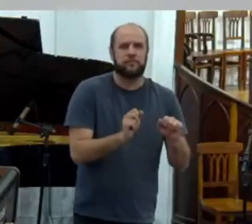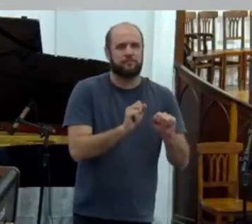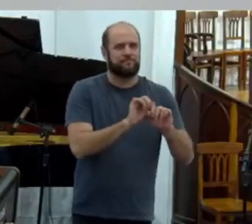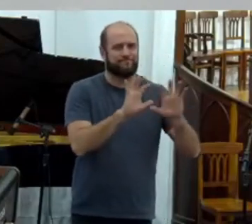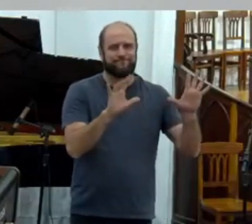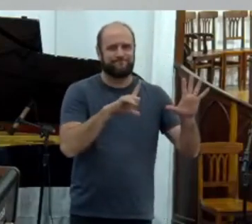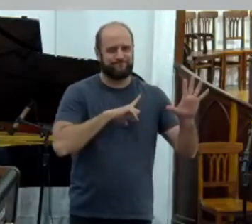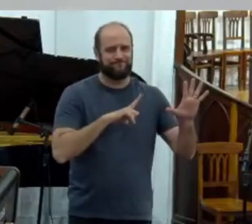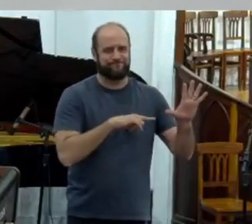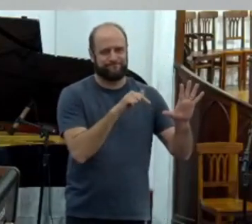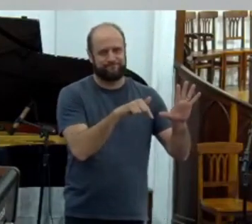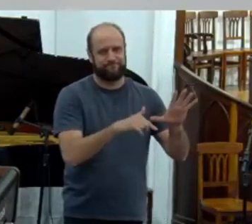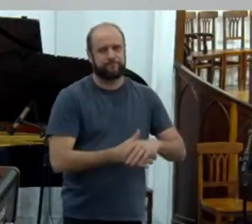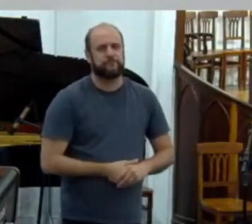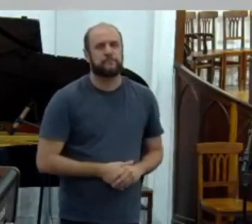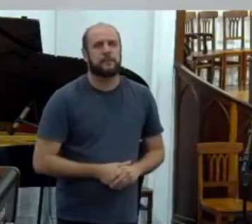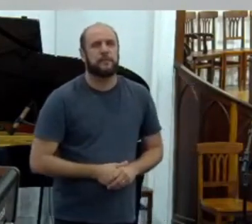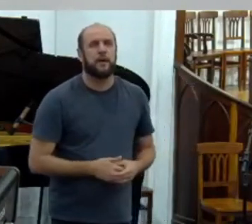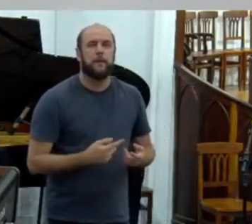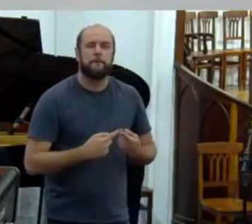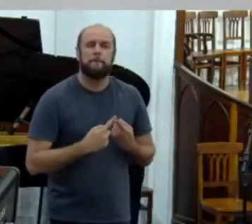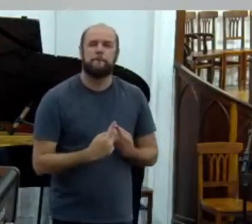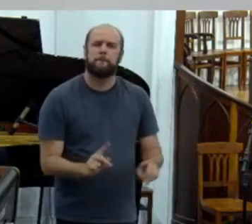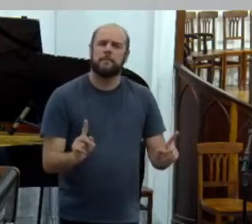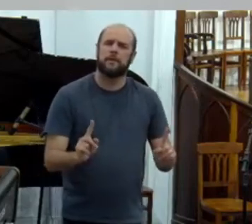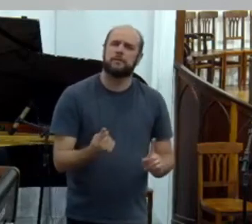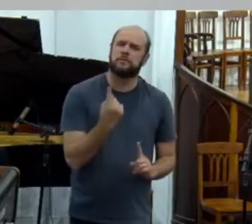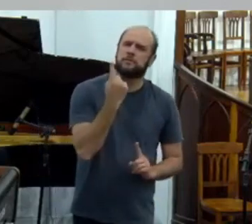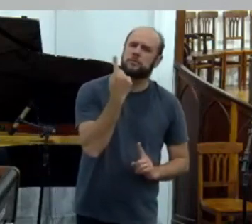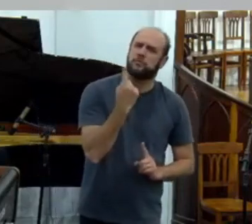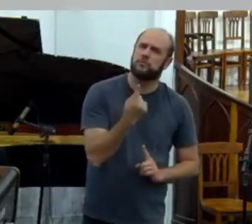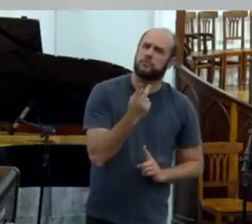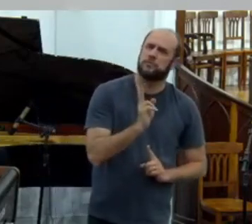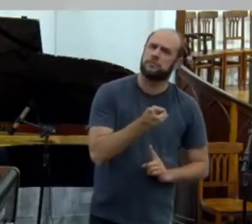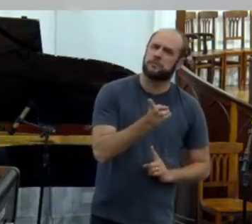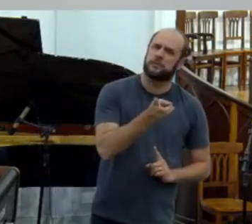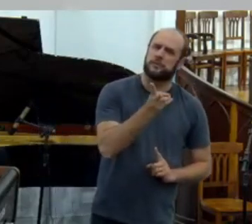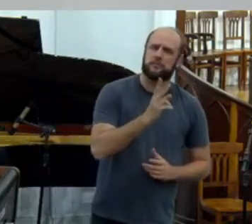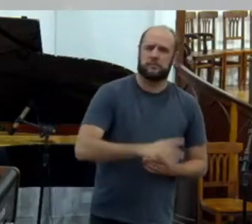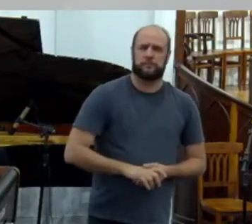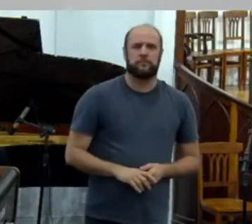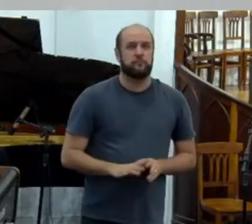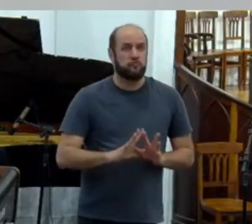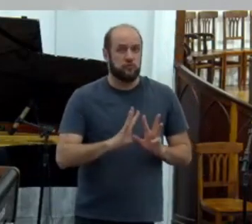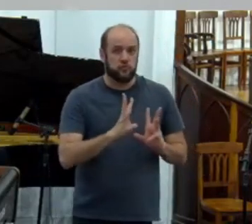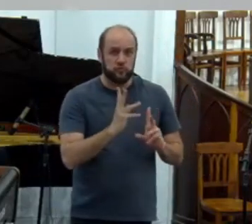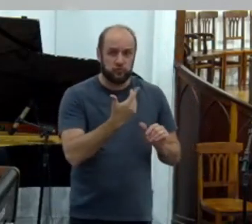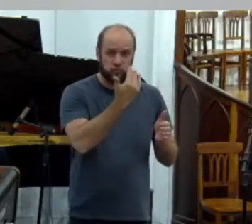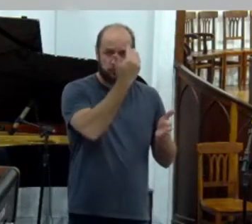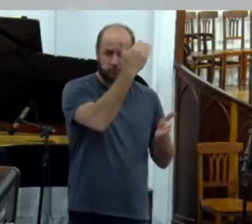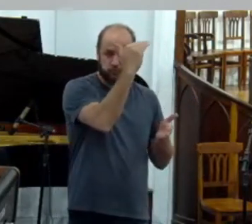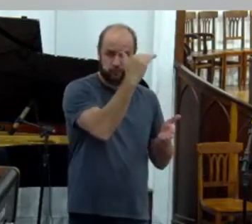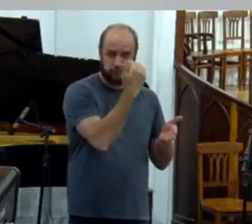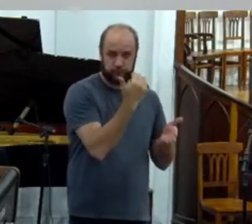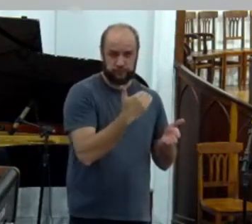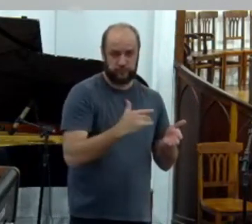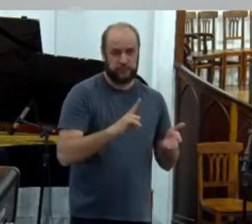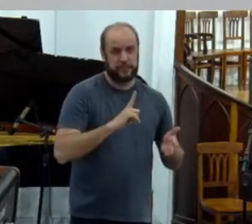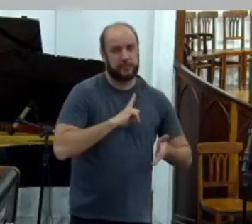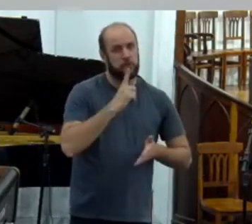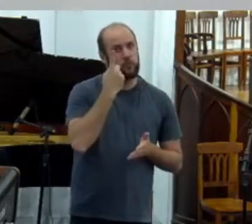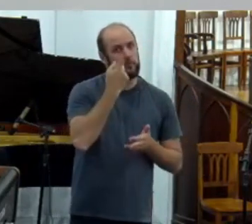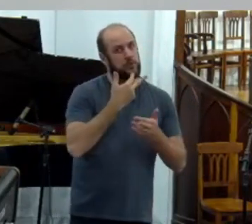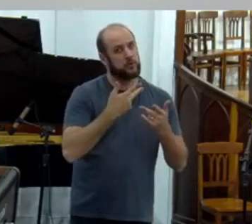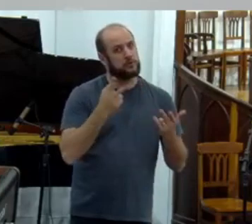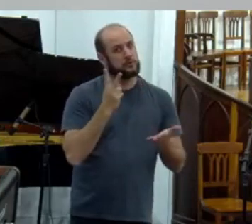aqui. Mas existe apenas uma constante. De tudo o que Salomão fala, existe apenas uma